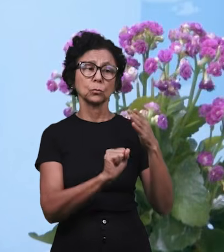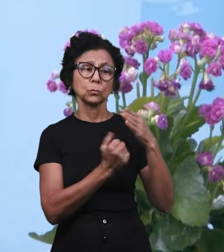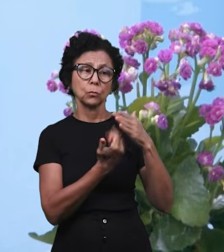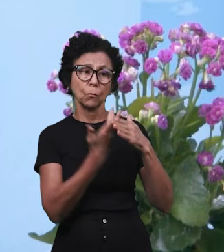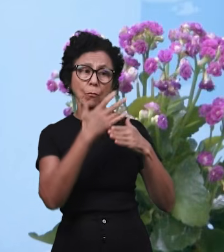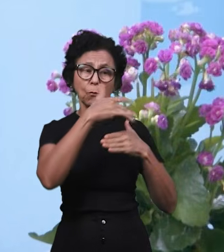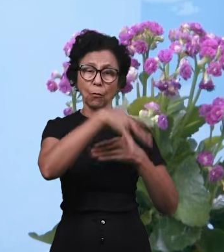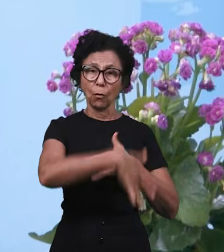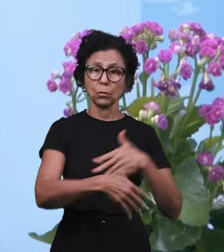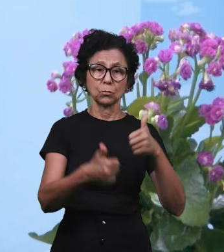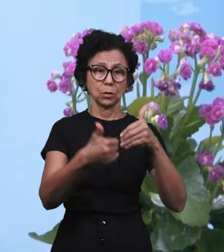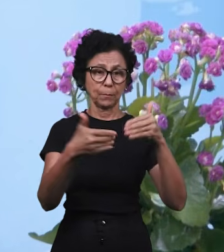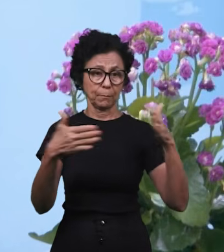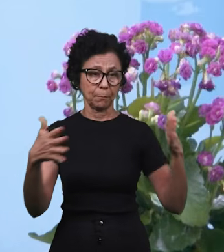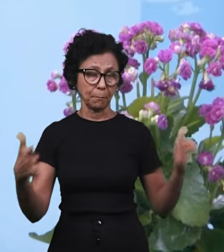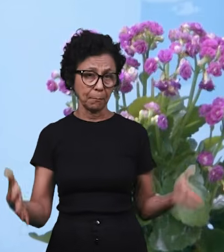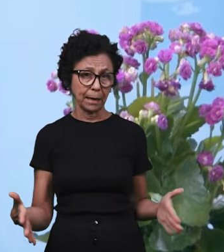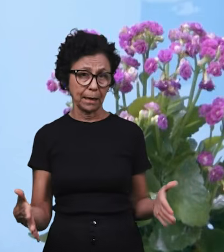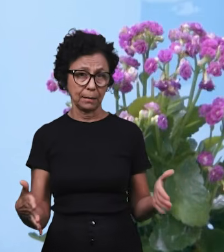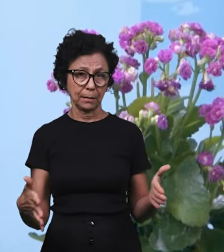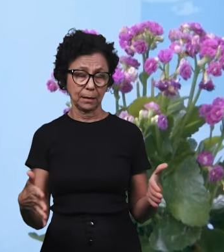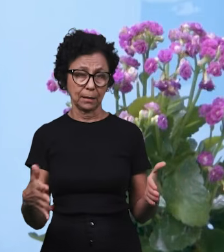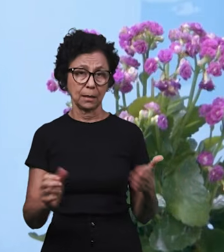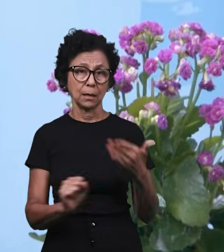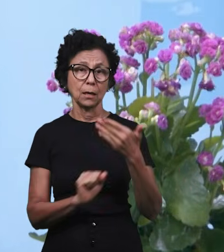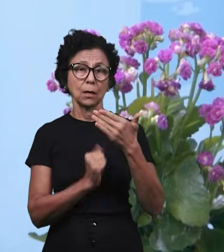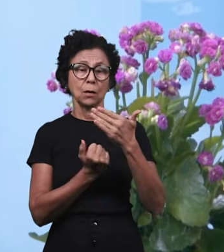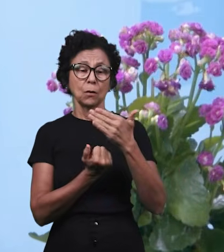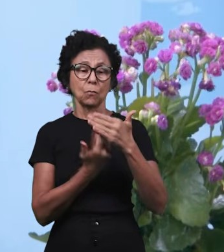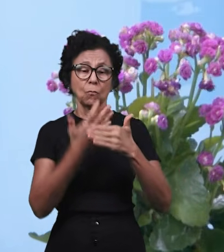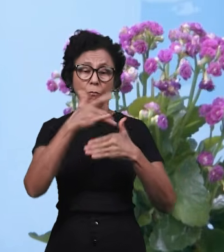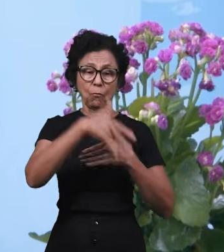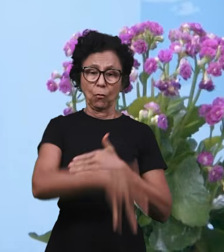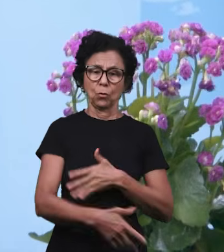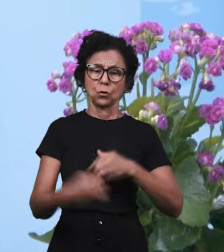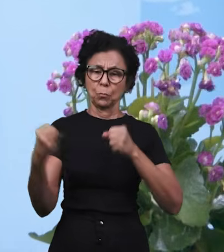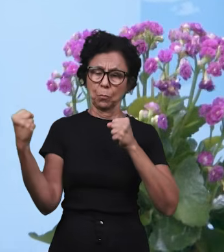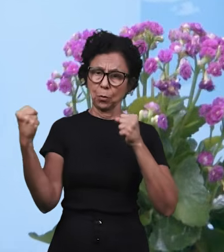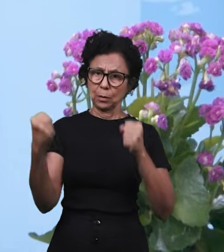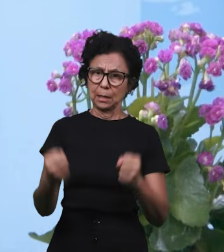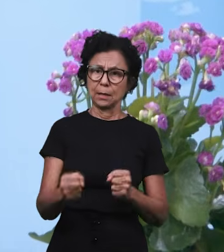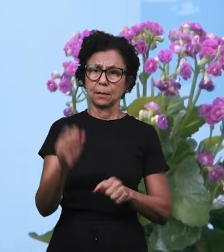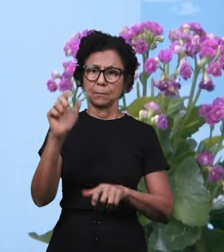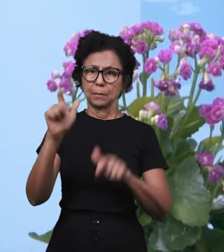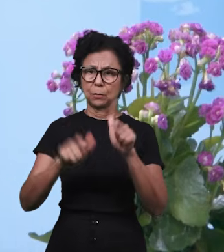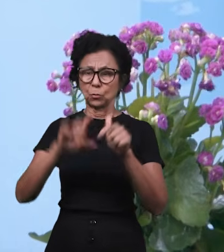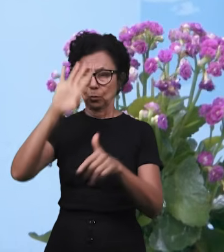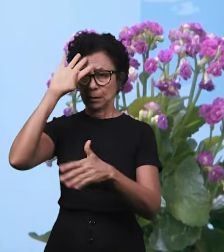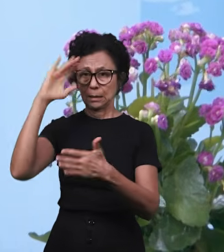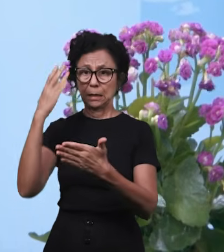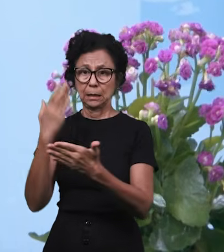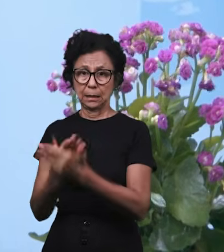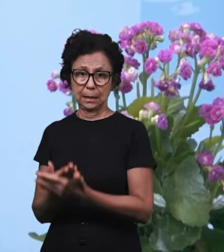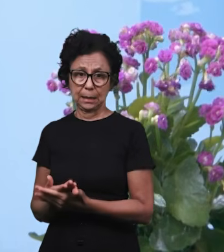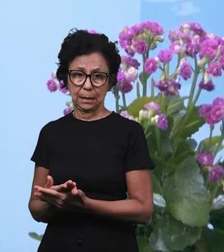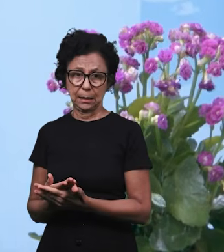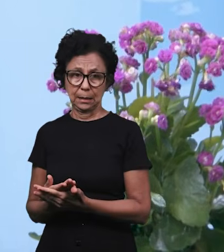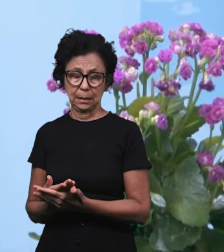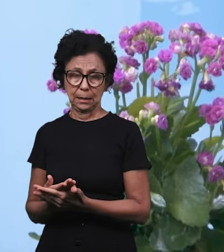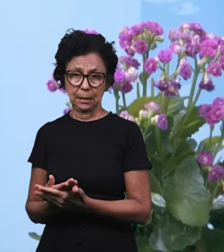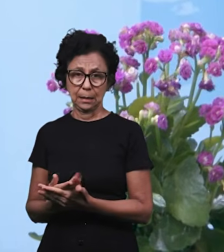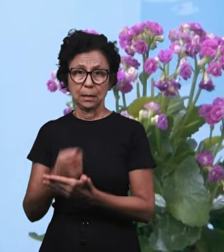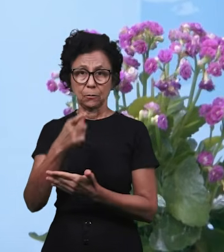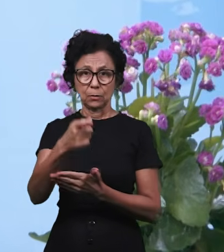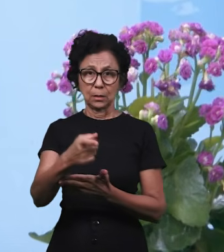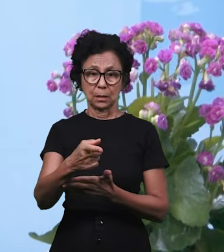transpassado. Fonte de poder para todo o crê, para suas pisaduras ser curado. E agora? Qual a escolha